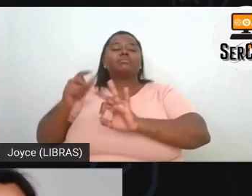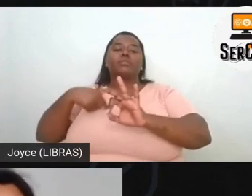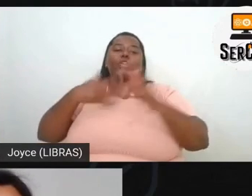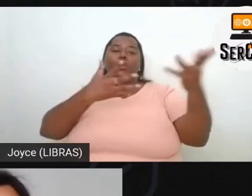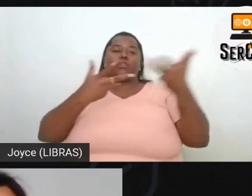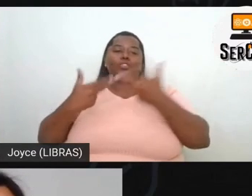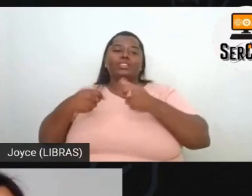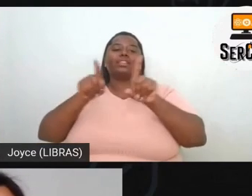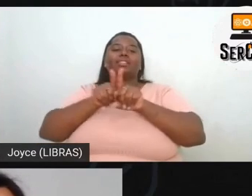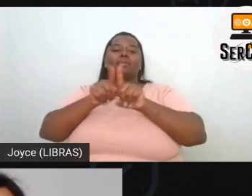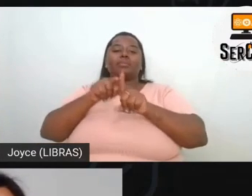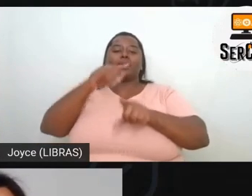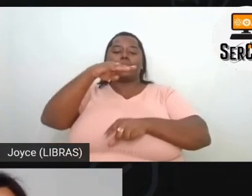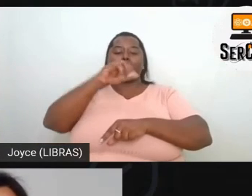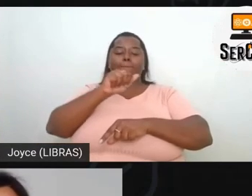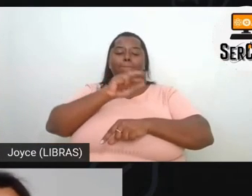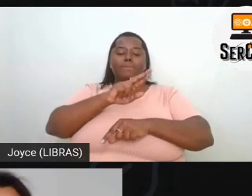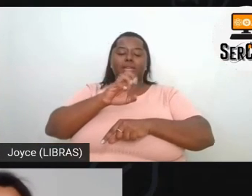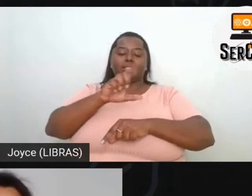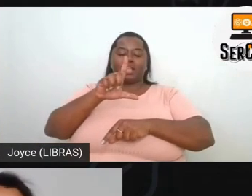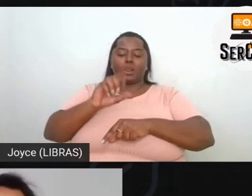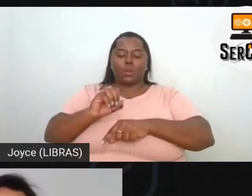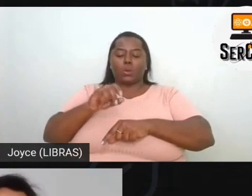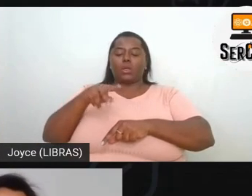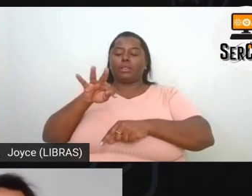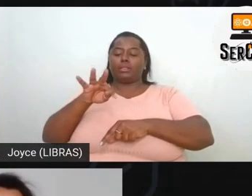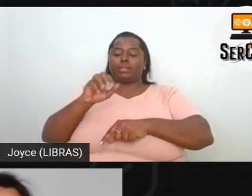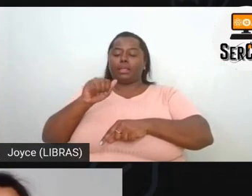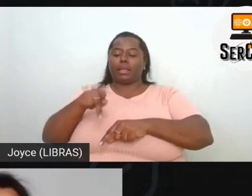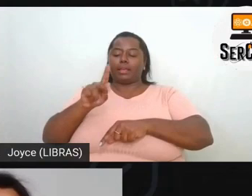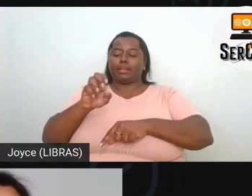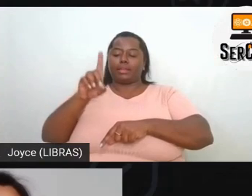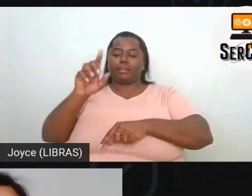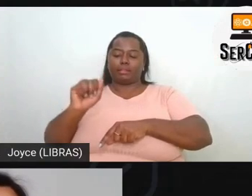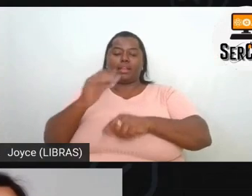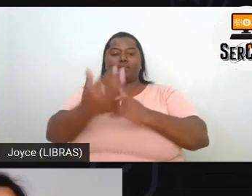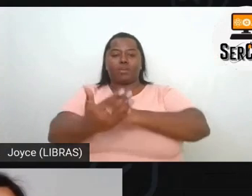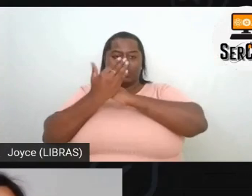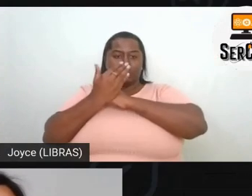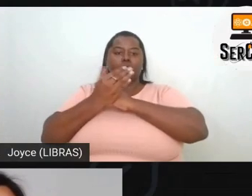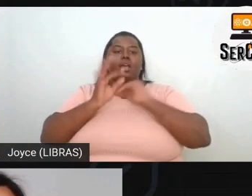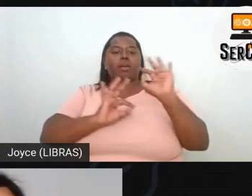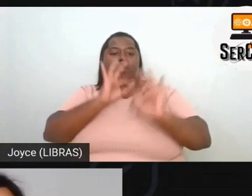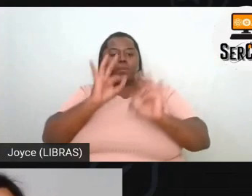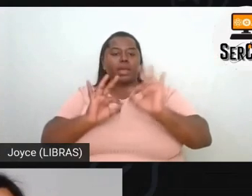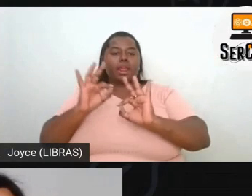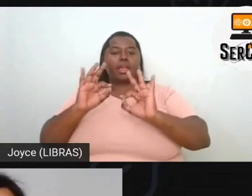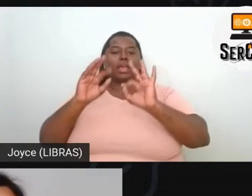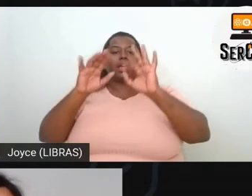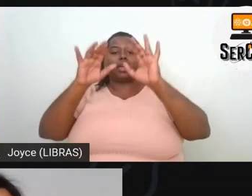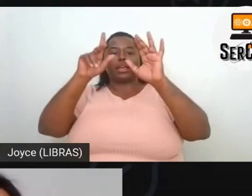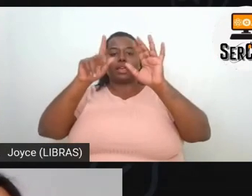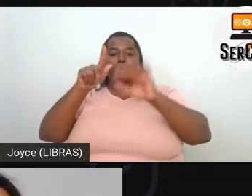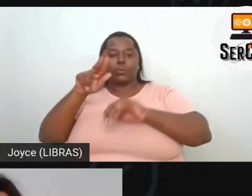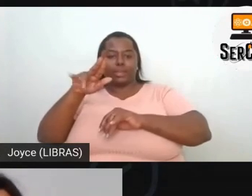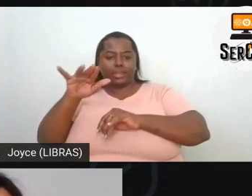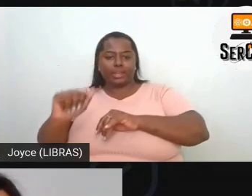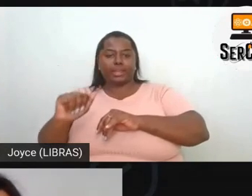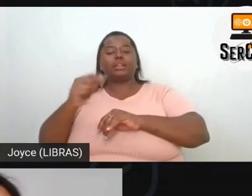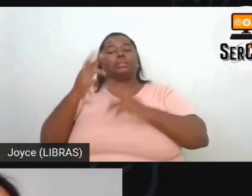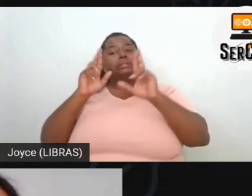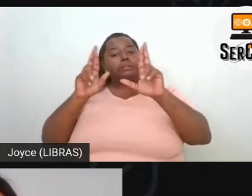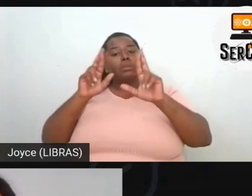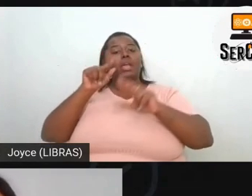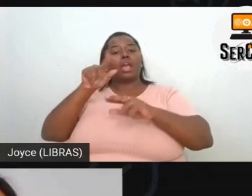Takeda também, ele vai me ajudar nesse tutorial e nesse guia, e a gente espera que isso ajude, né, vocês se